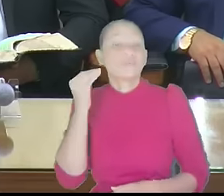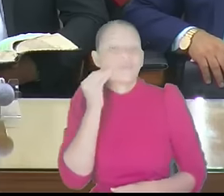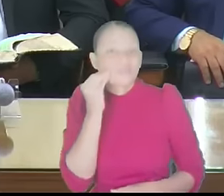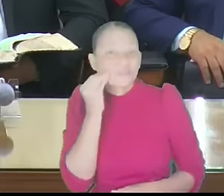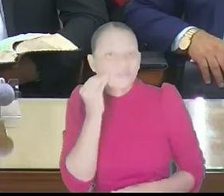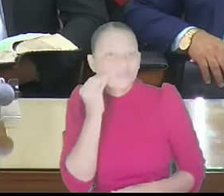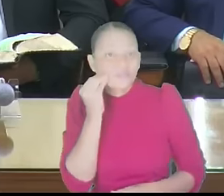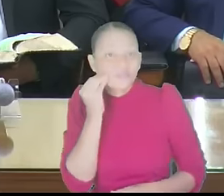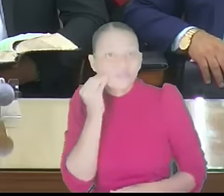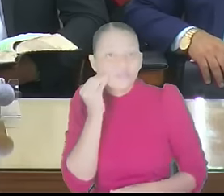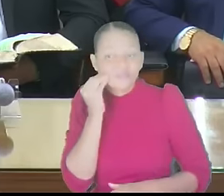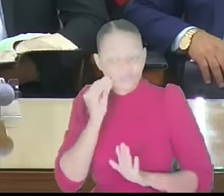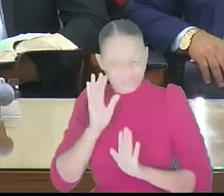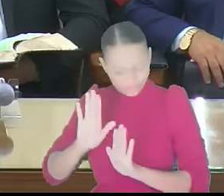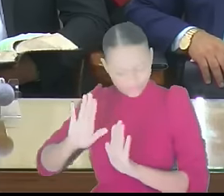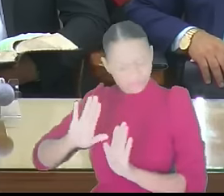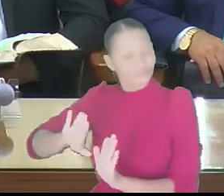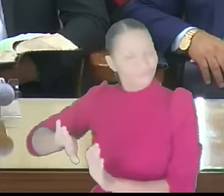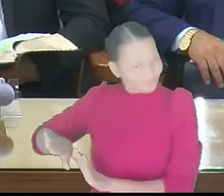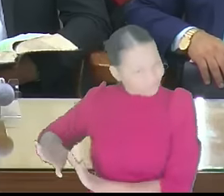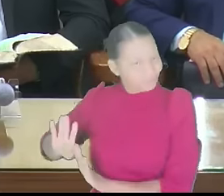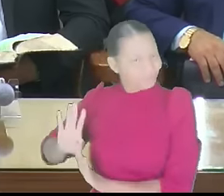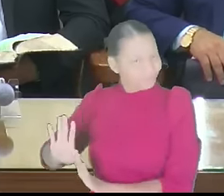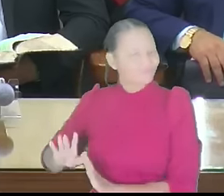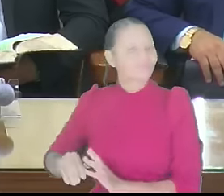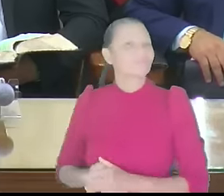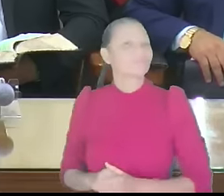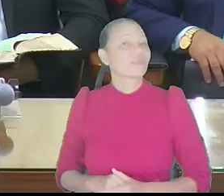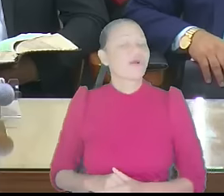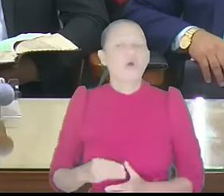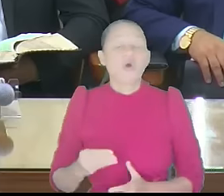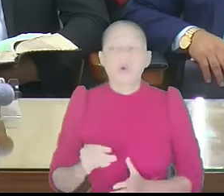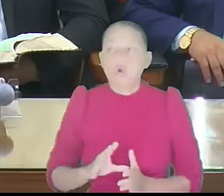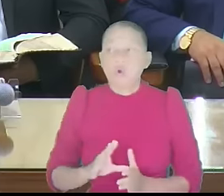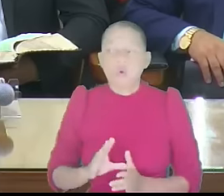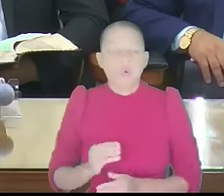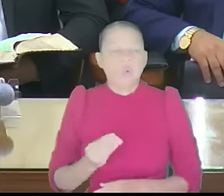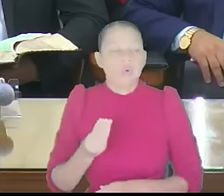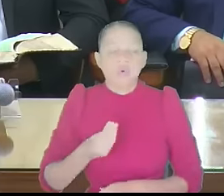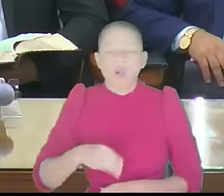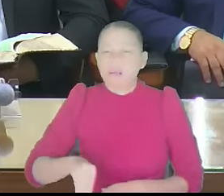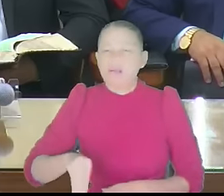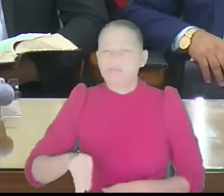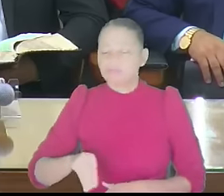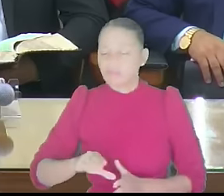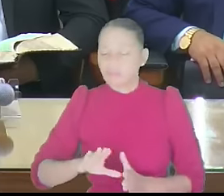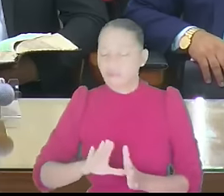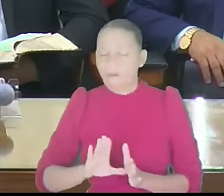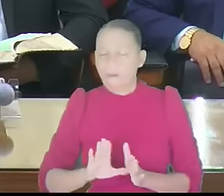Deixei ele para o derradeiro. Glória a Jesus. Ladrão fino.